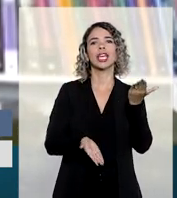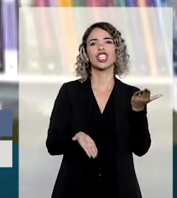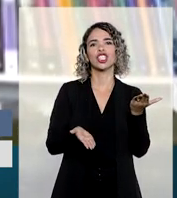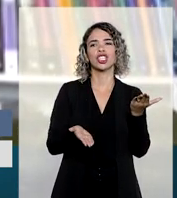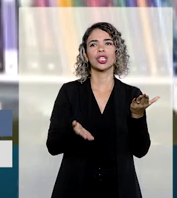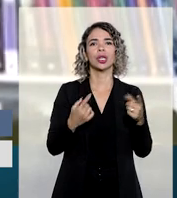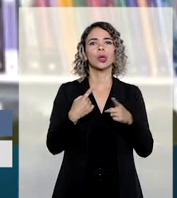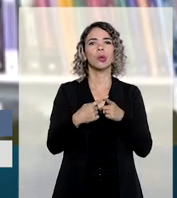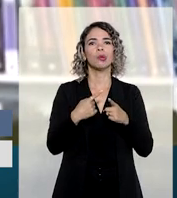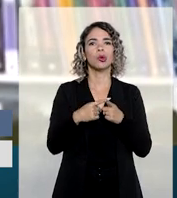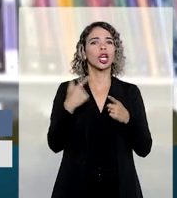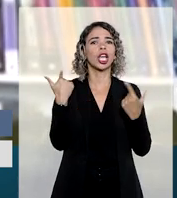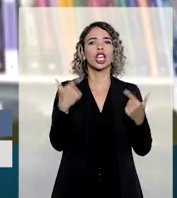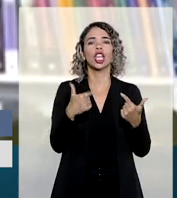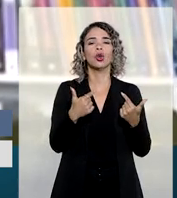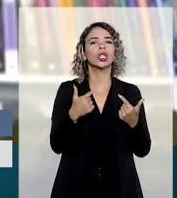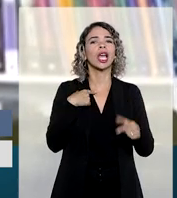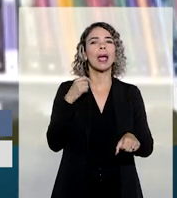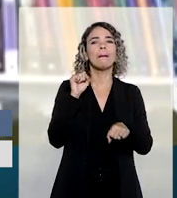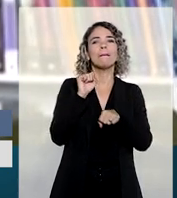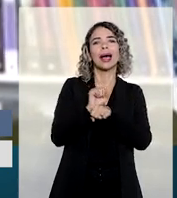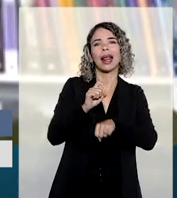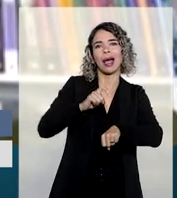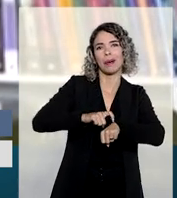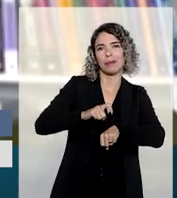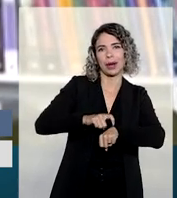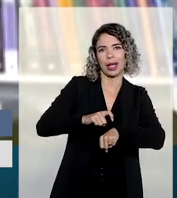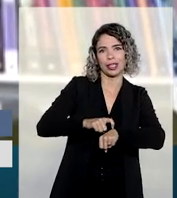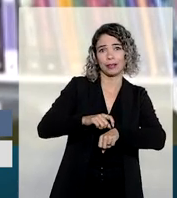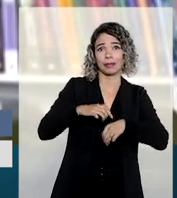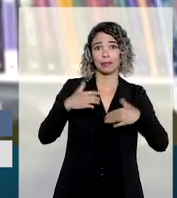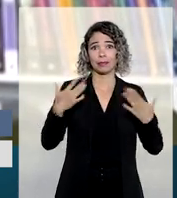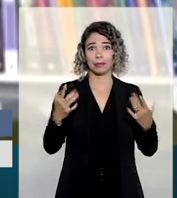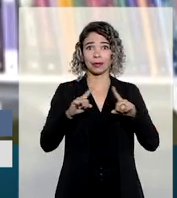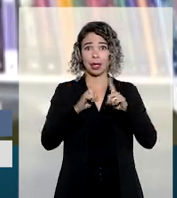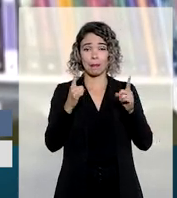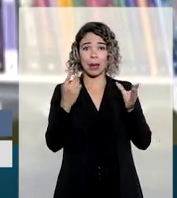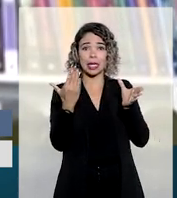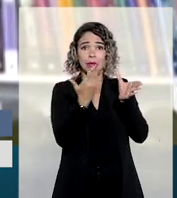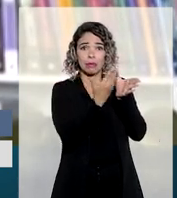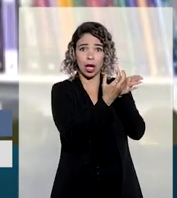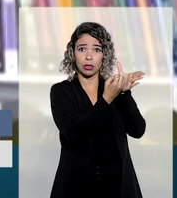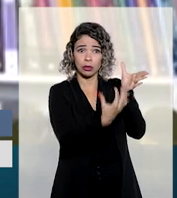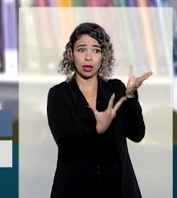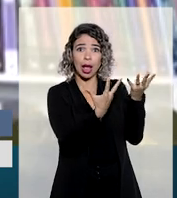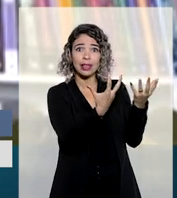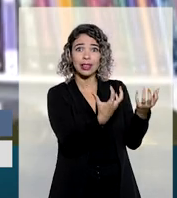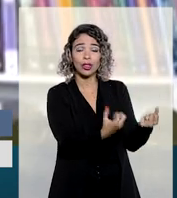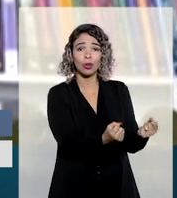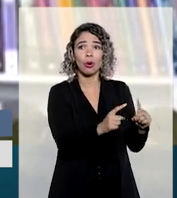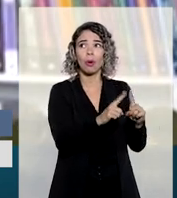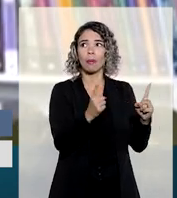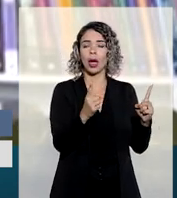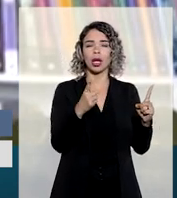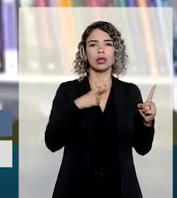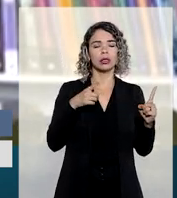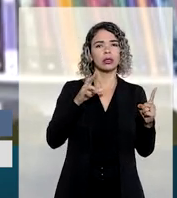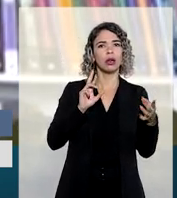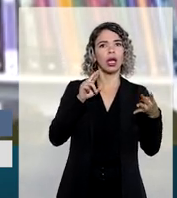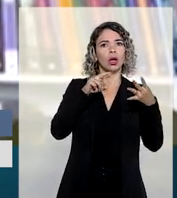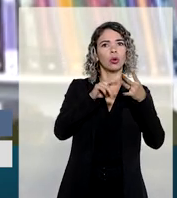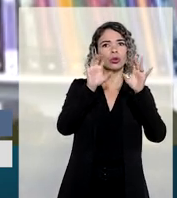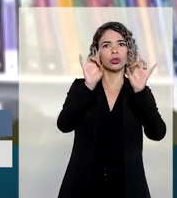eram cabíveis e não teriam, então, efeito interruptivo. Veja que, no meu caso, os embargos foram, inclusive, acolhidos na origem. E, ainda assim, no